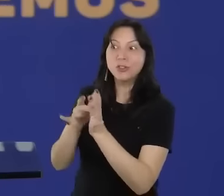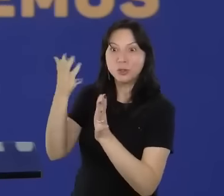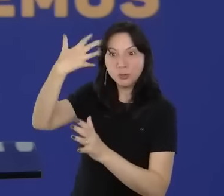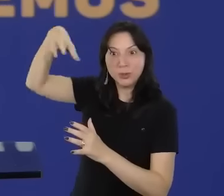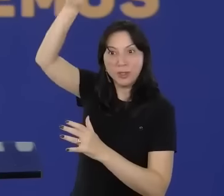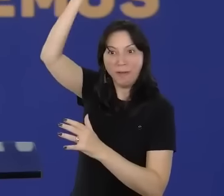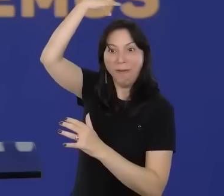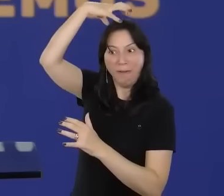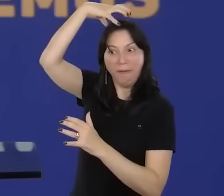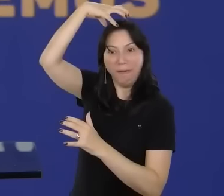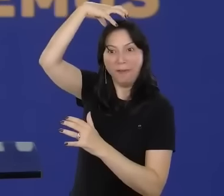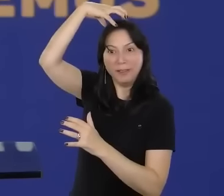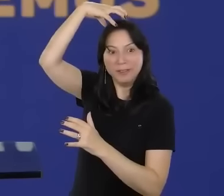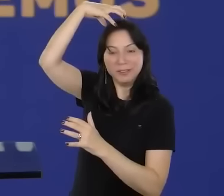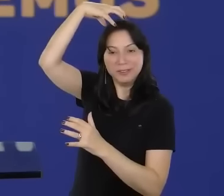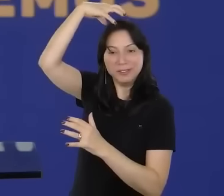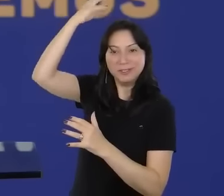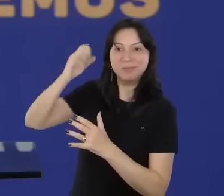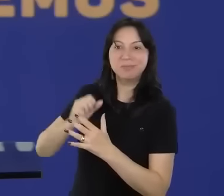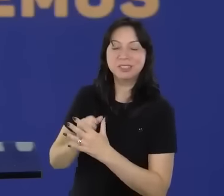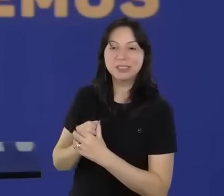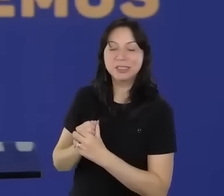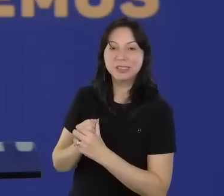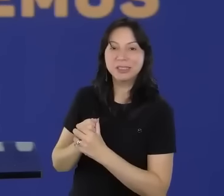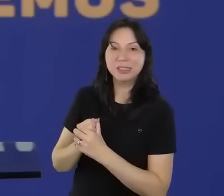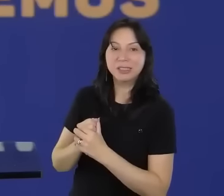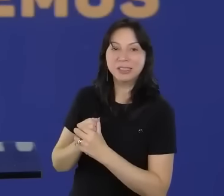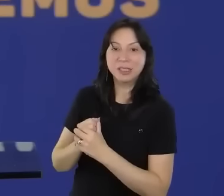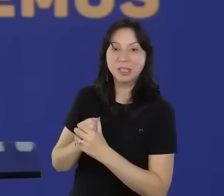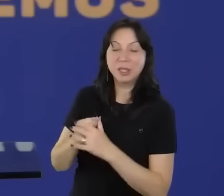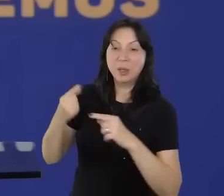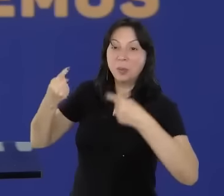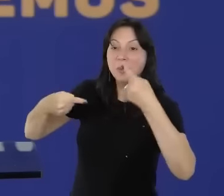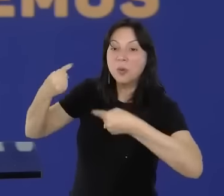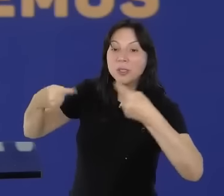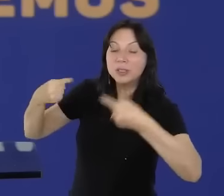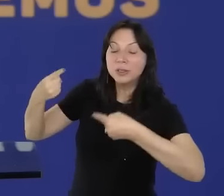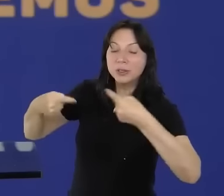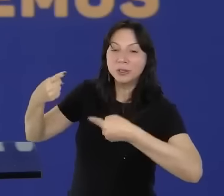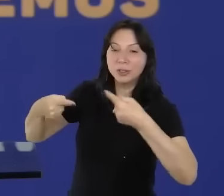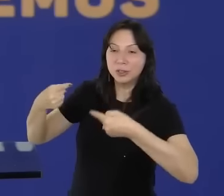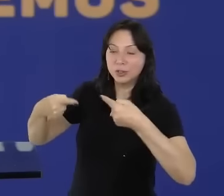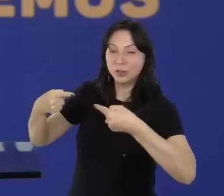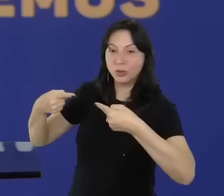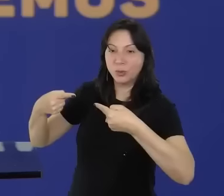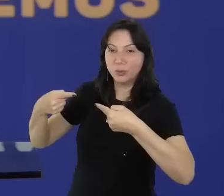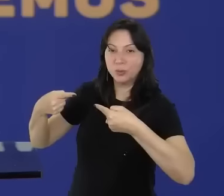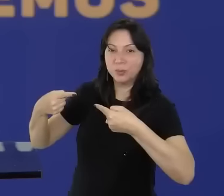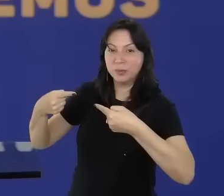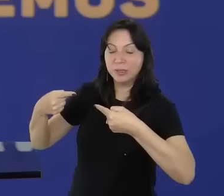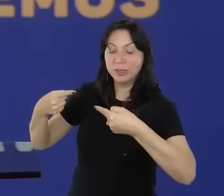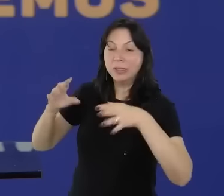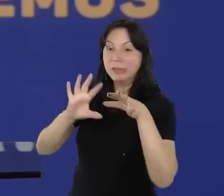político para resolver os seus problemas imediatos e então é nessa